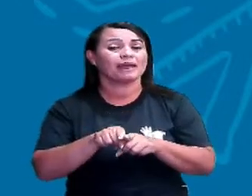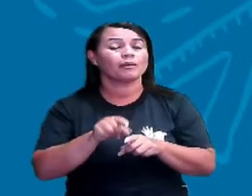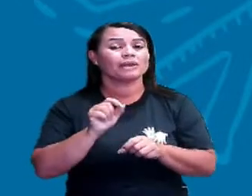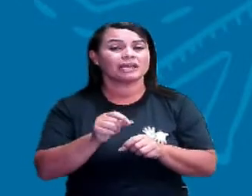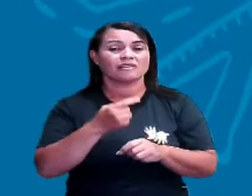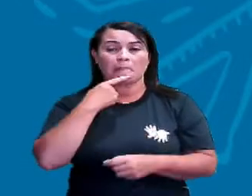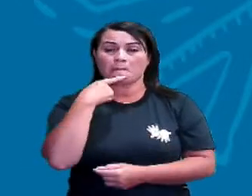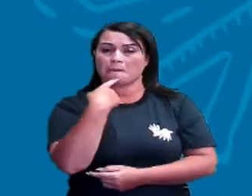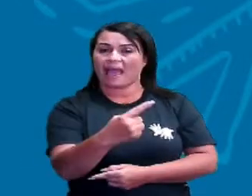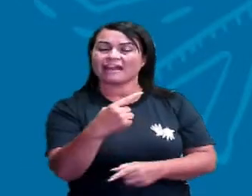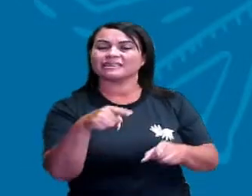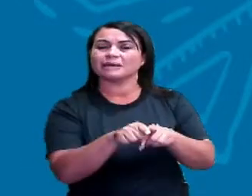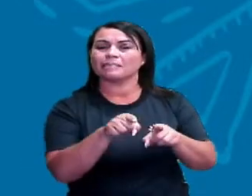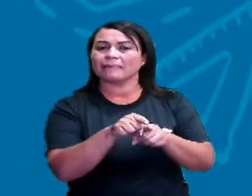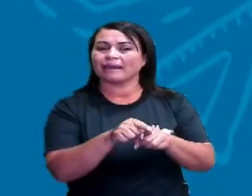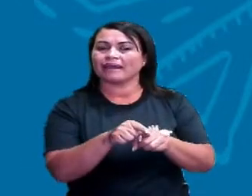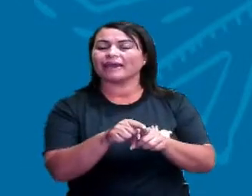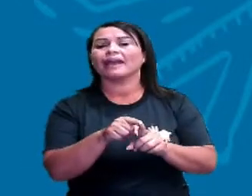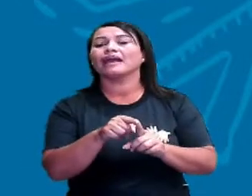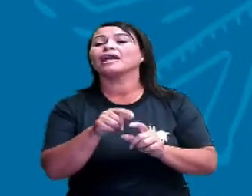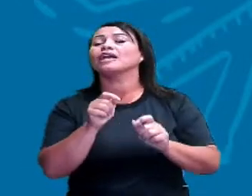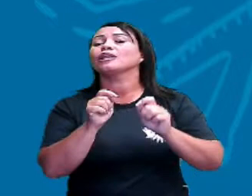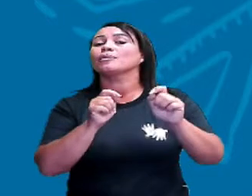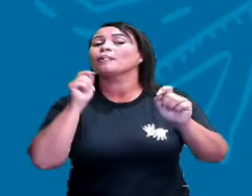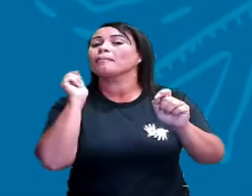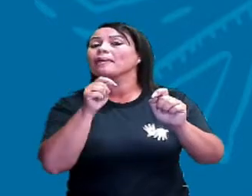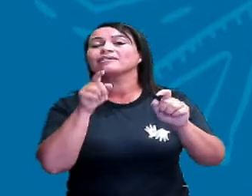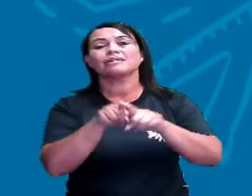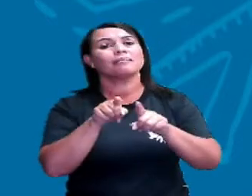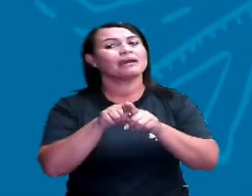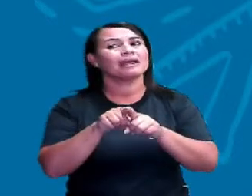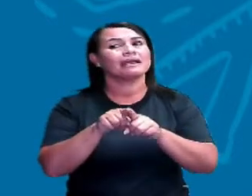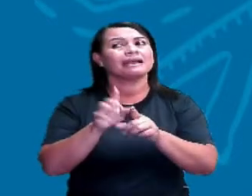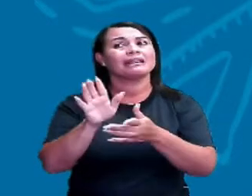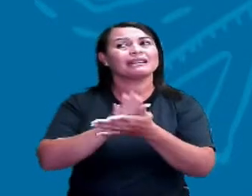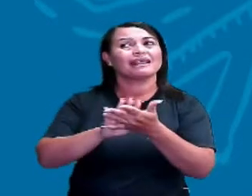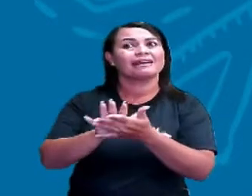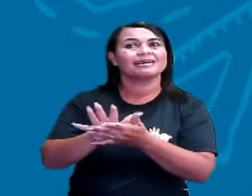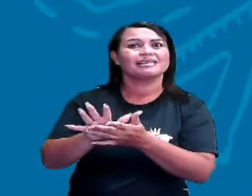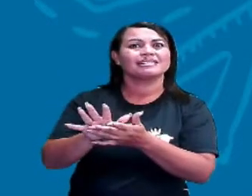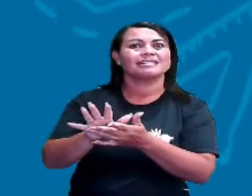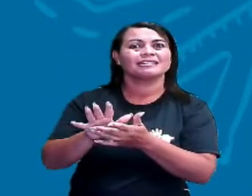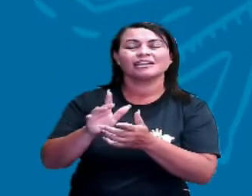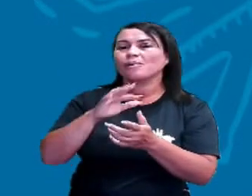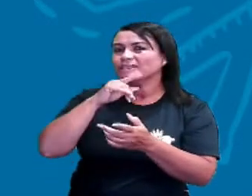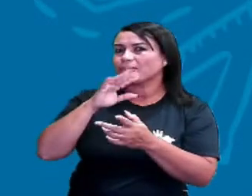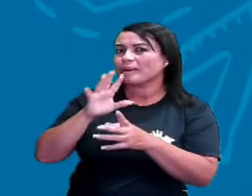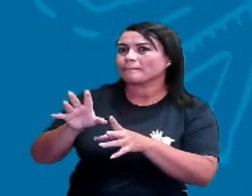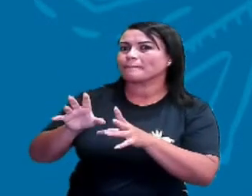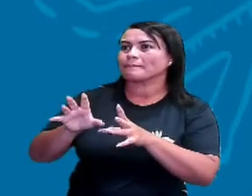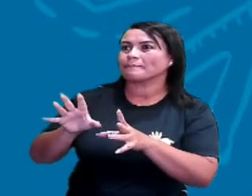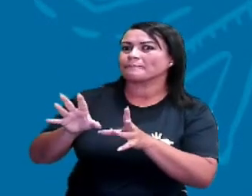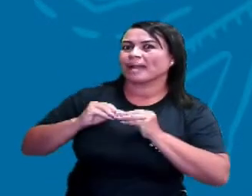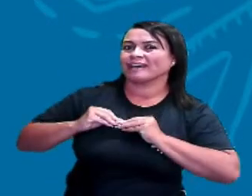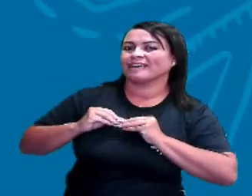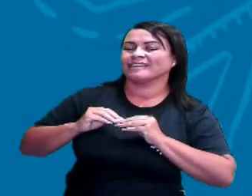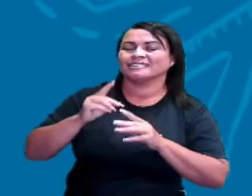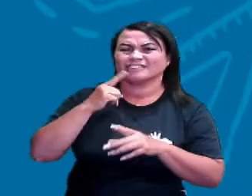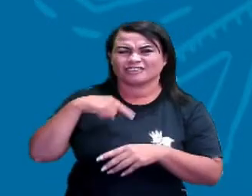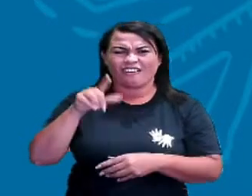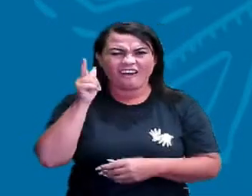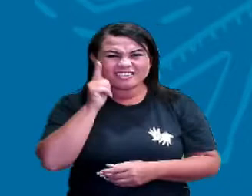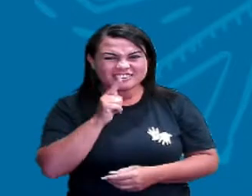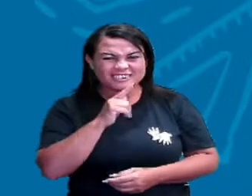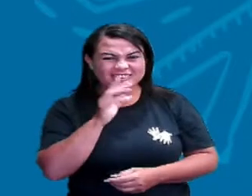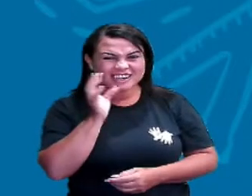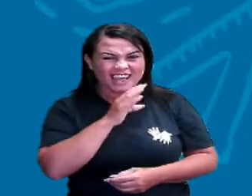padre Pedro, no prego e prega, a praga não pega. E aí, vocês conseguem falar isso assim bem